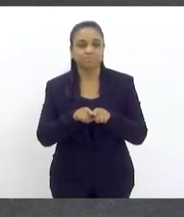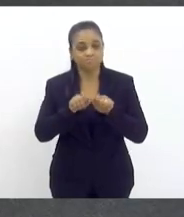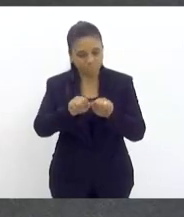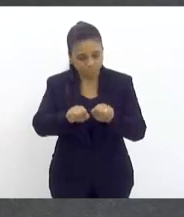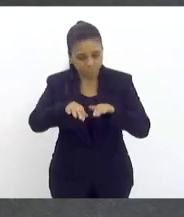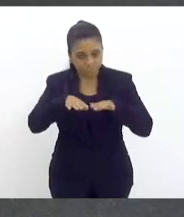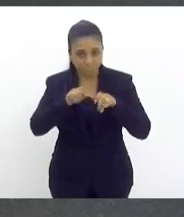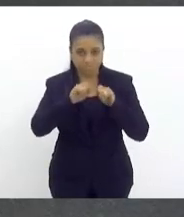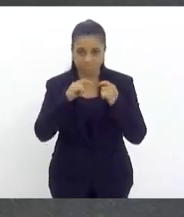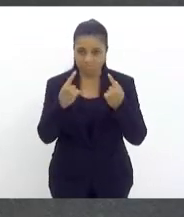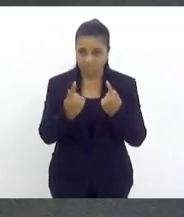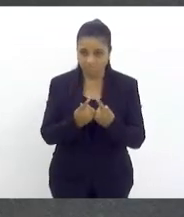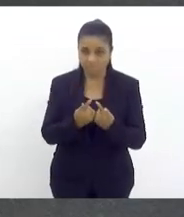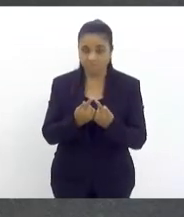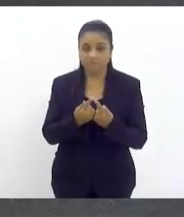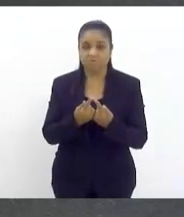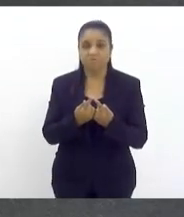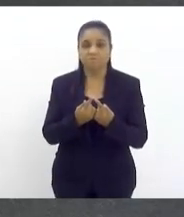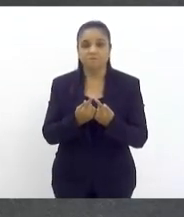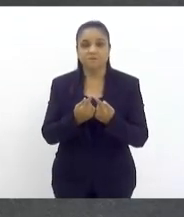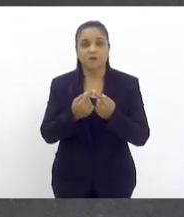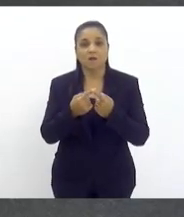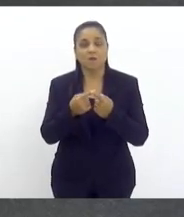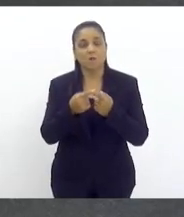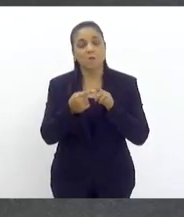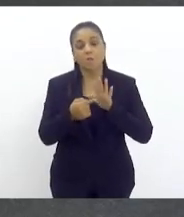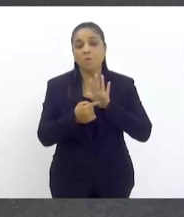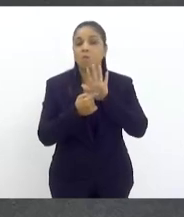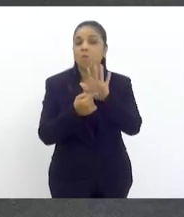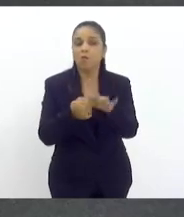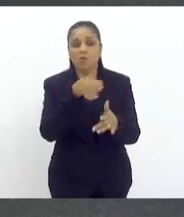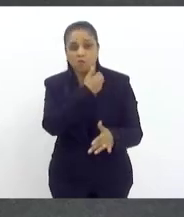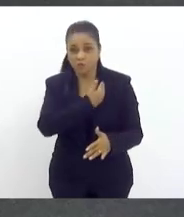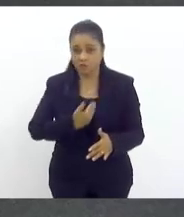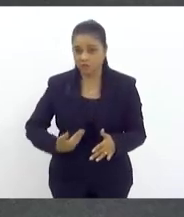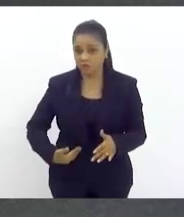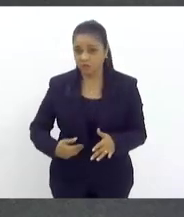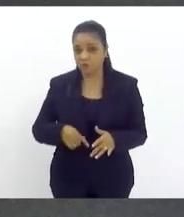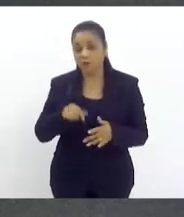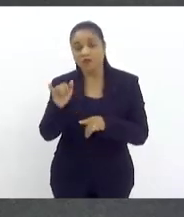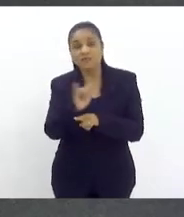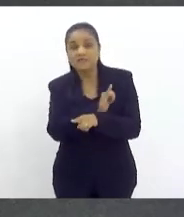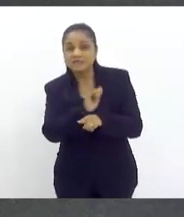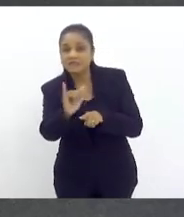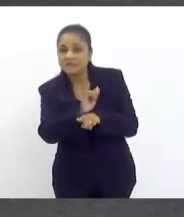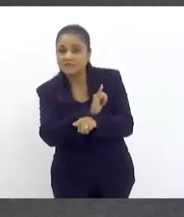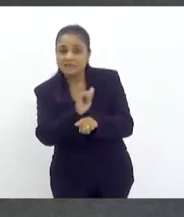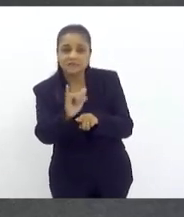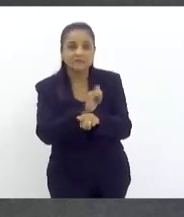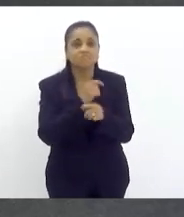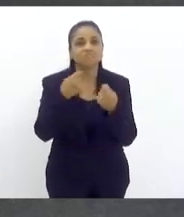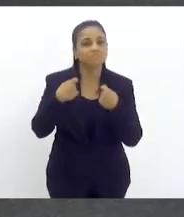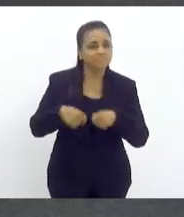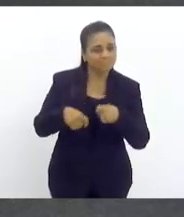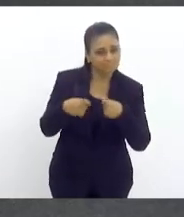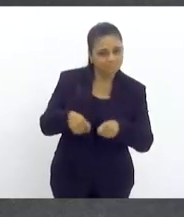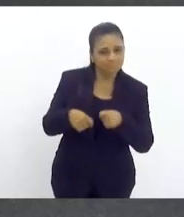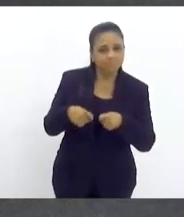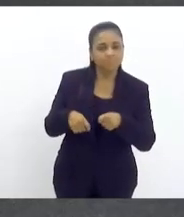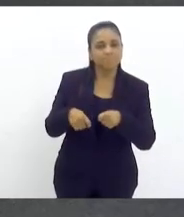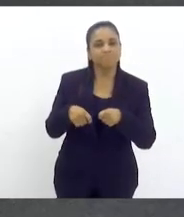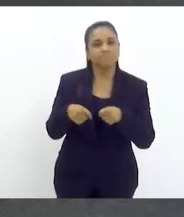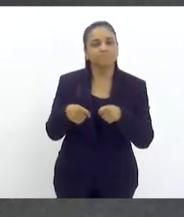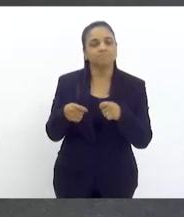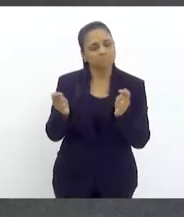plenário, senhor presidente, poder apontar para o governador quais são as saídas que são necessárias e possíveis de